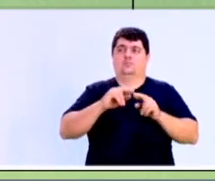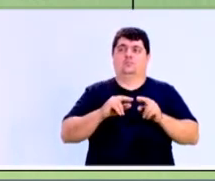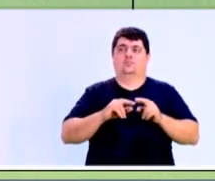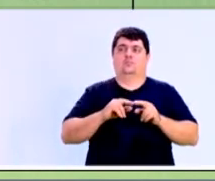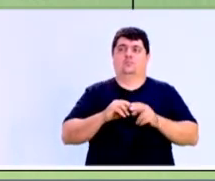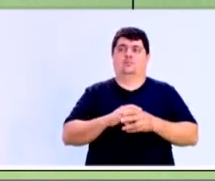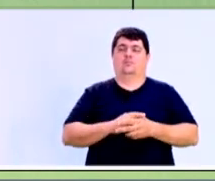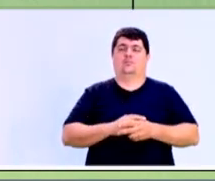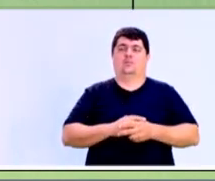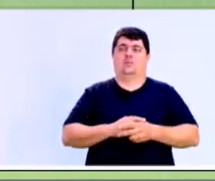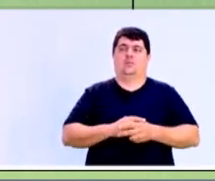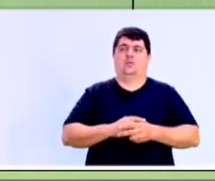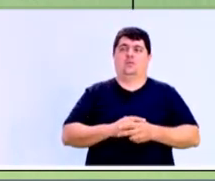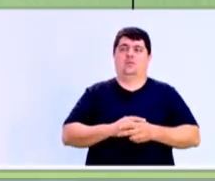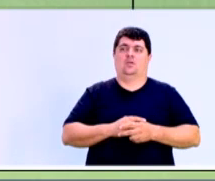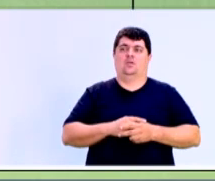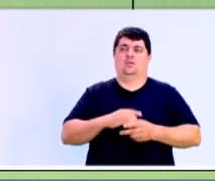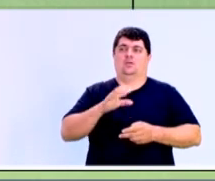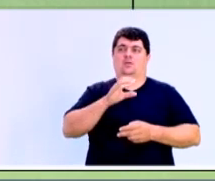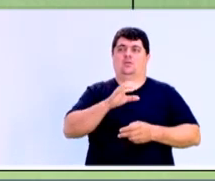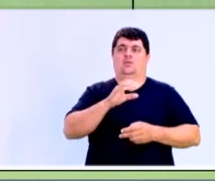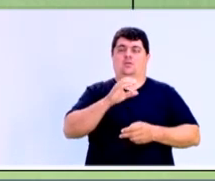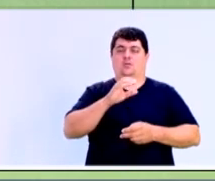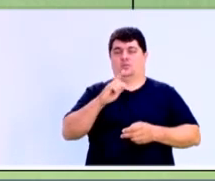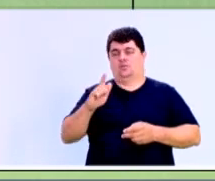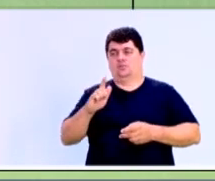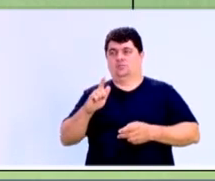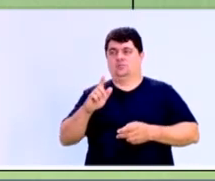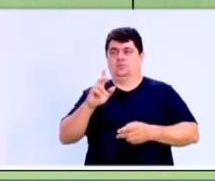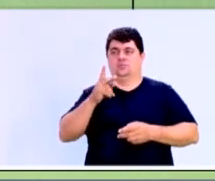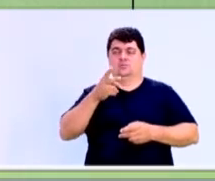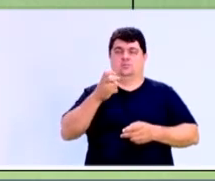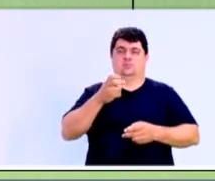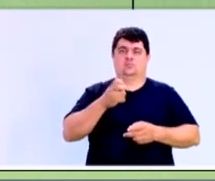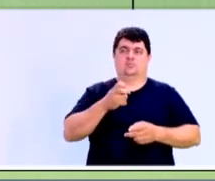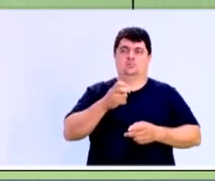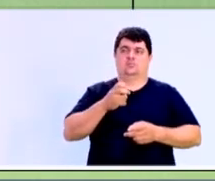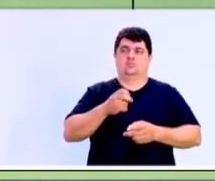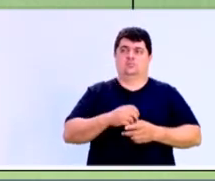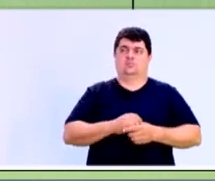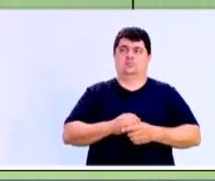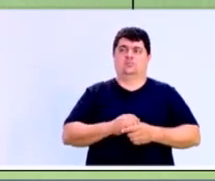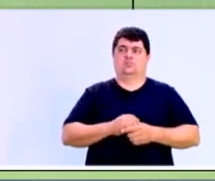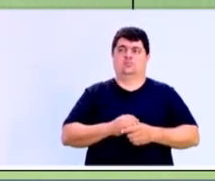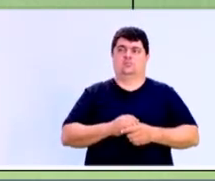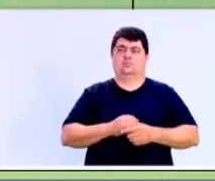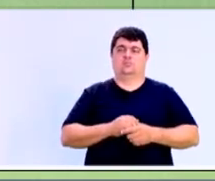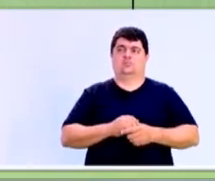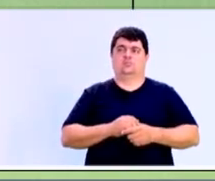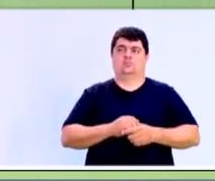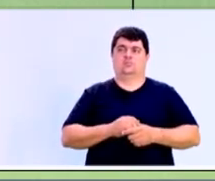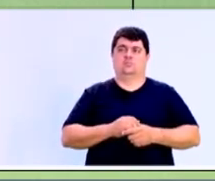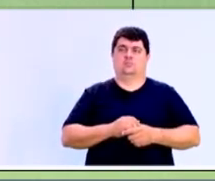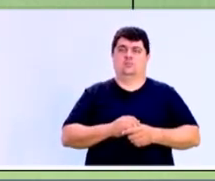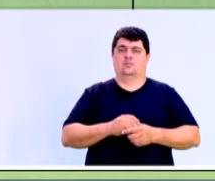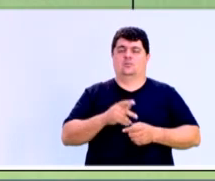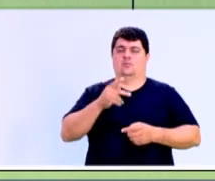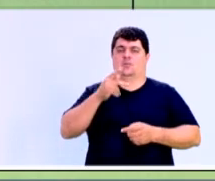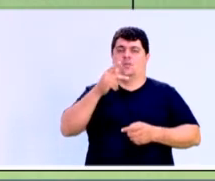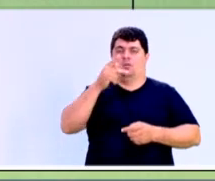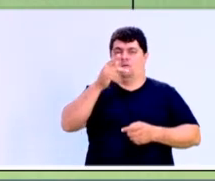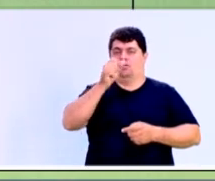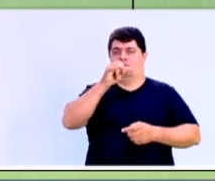cálculo. Meu capital de giro é igual, é o meu